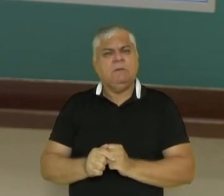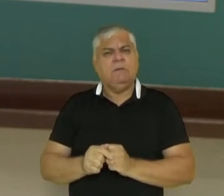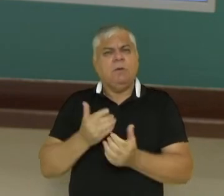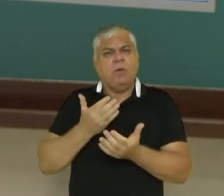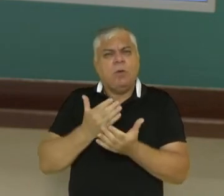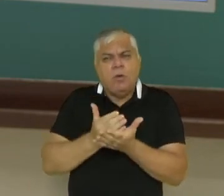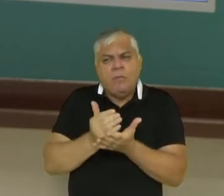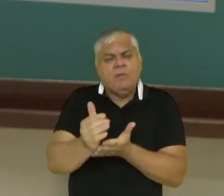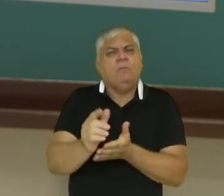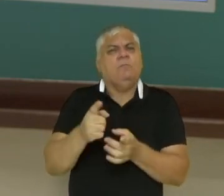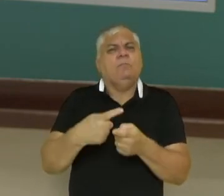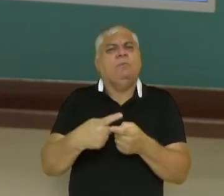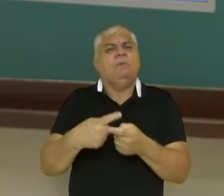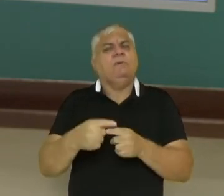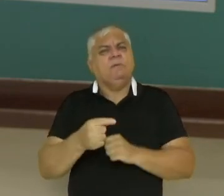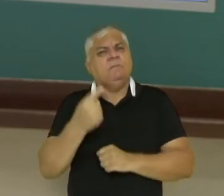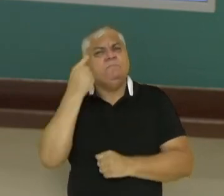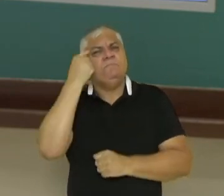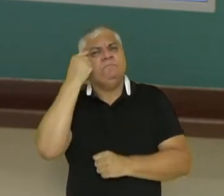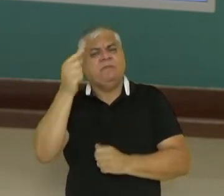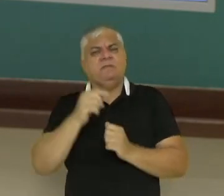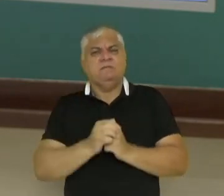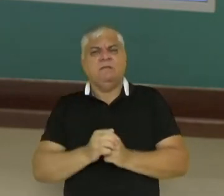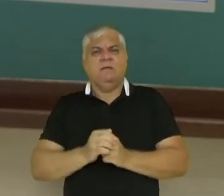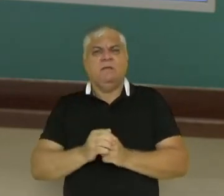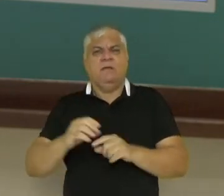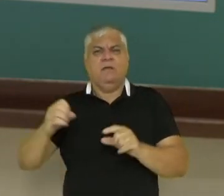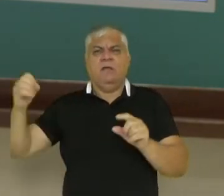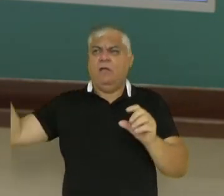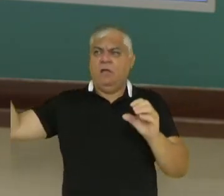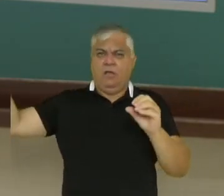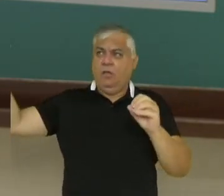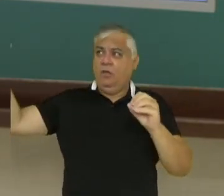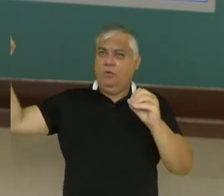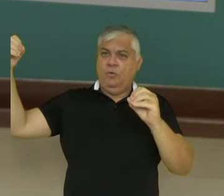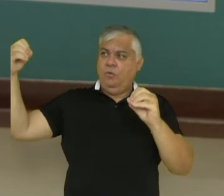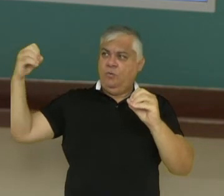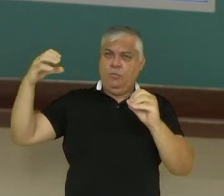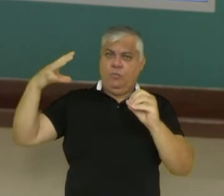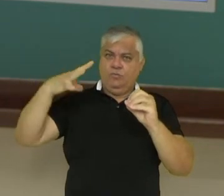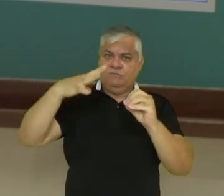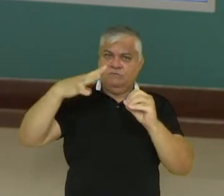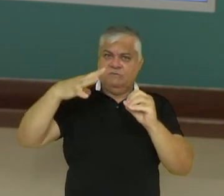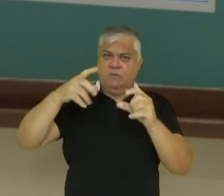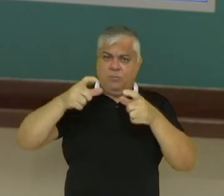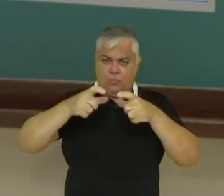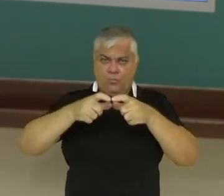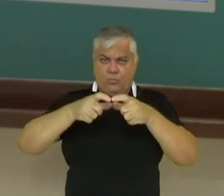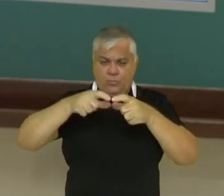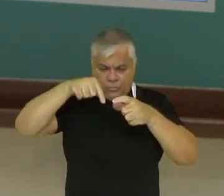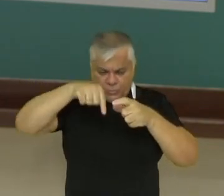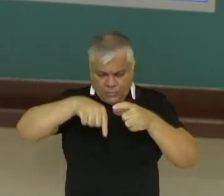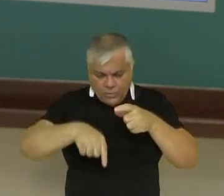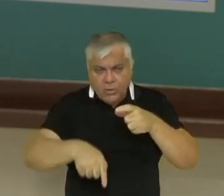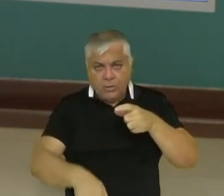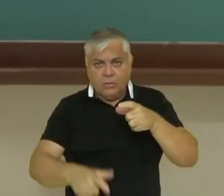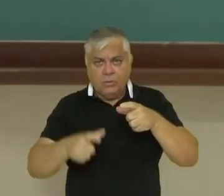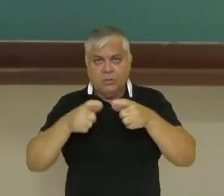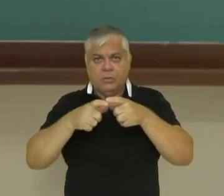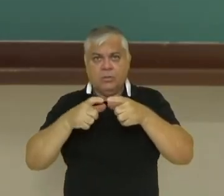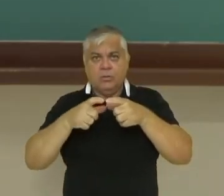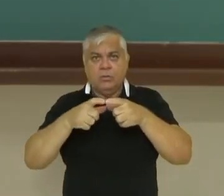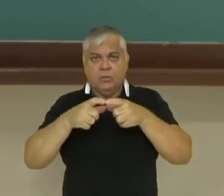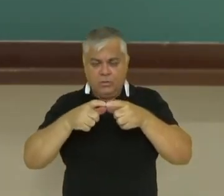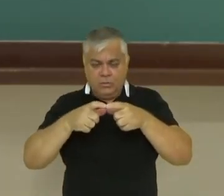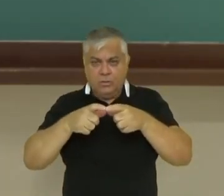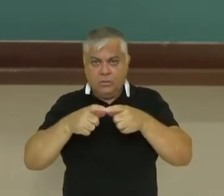começou por causa que a luz chegava no fundo de um poço. E o cara fala assim, o que